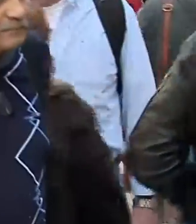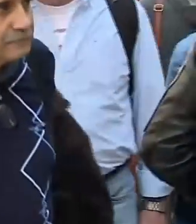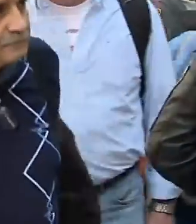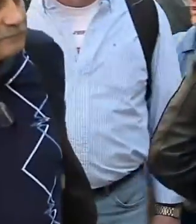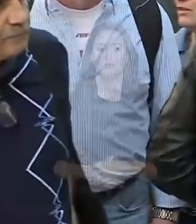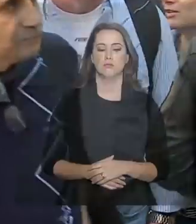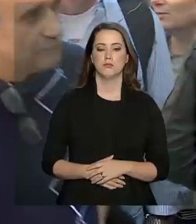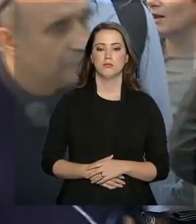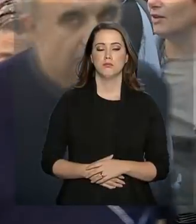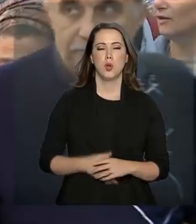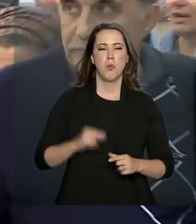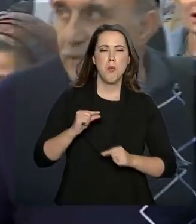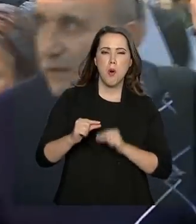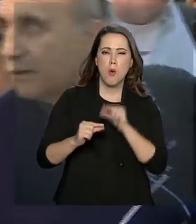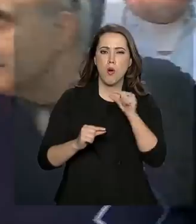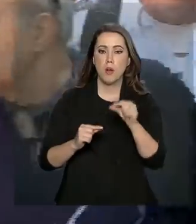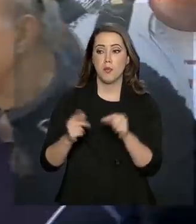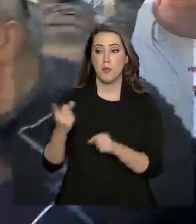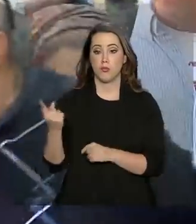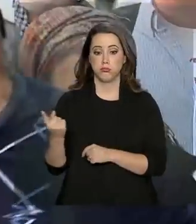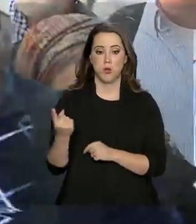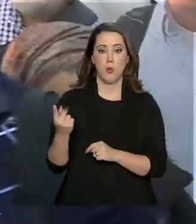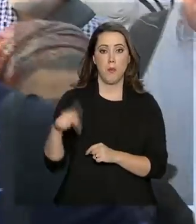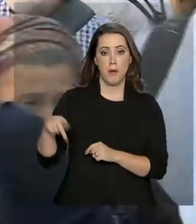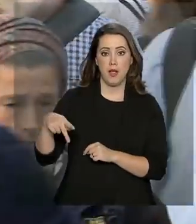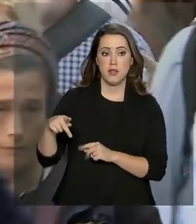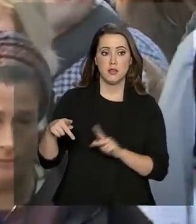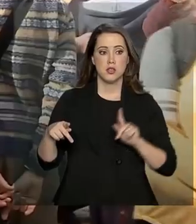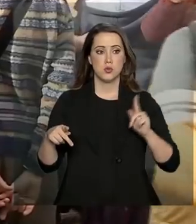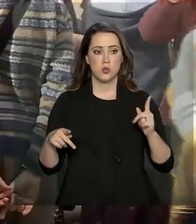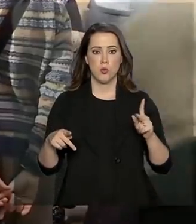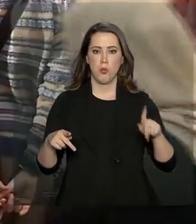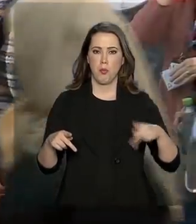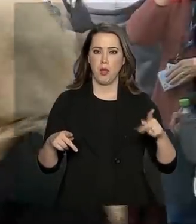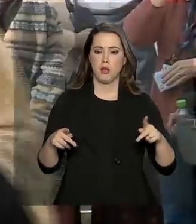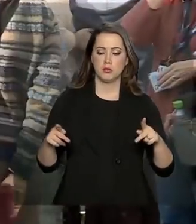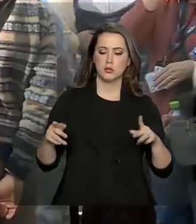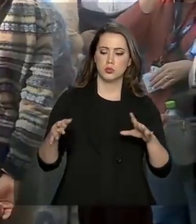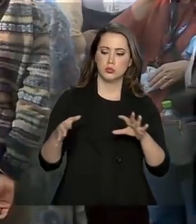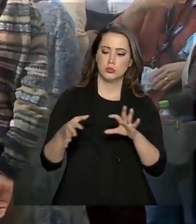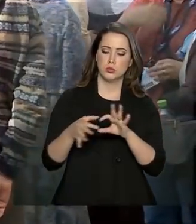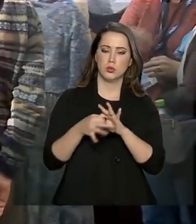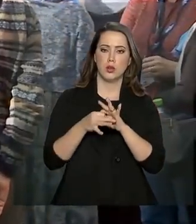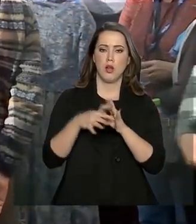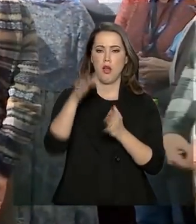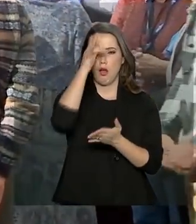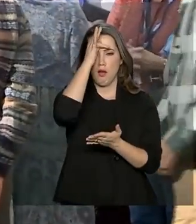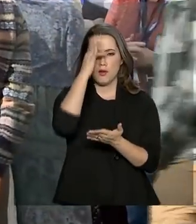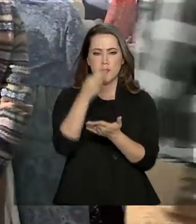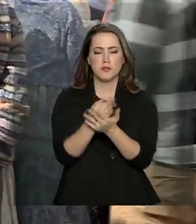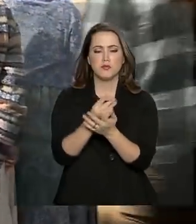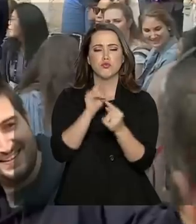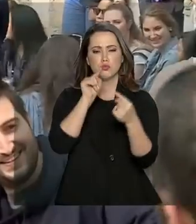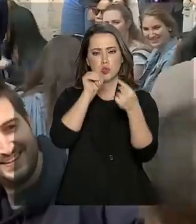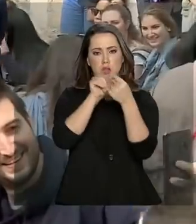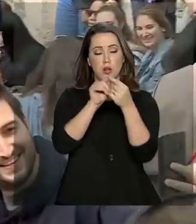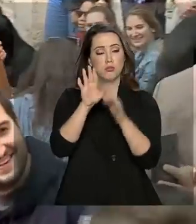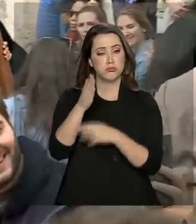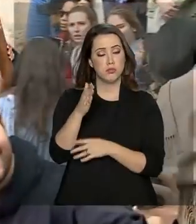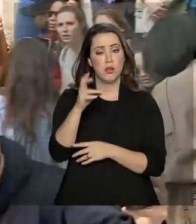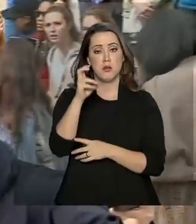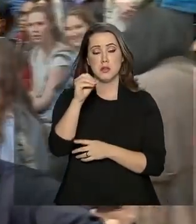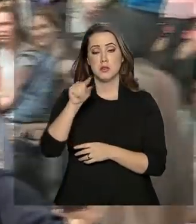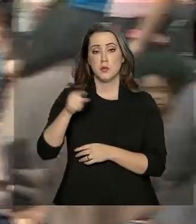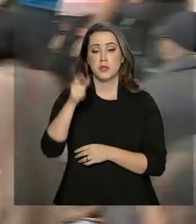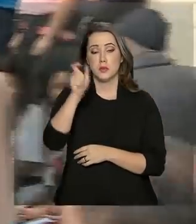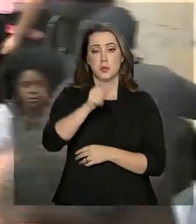Pouco a pouco, as duas nações constroem relações ainda mais próximas e a fé é um ponto em comum. Todos os anos, cerca de 50